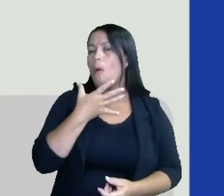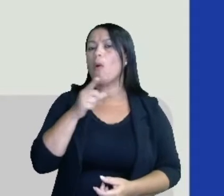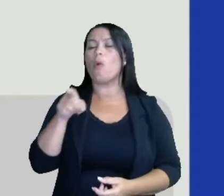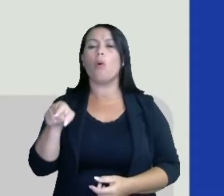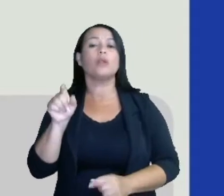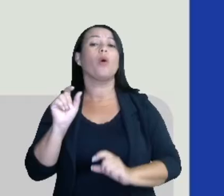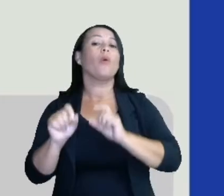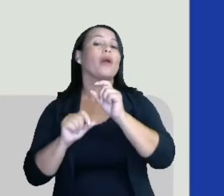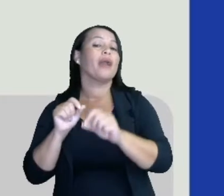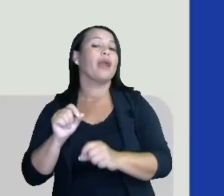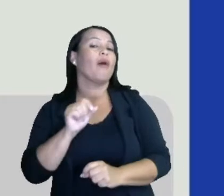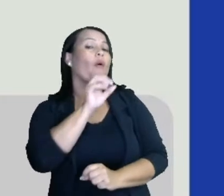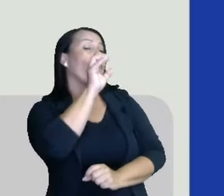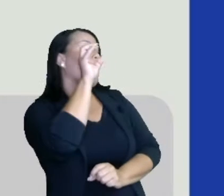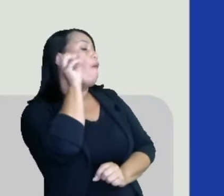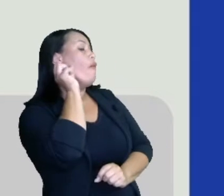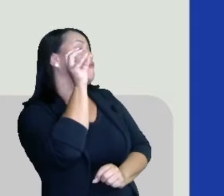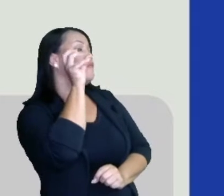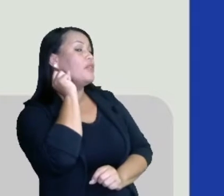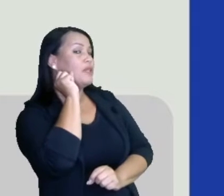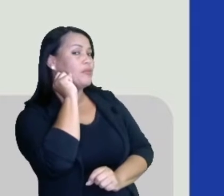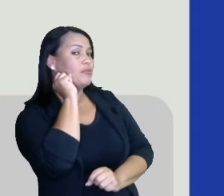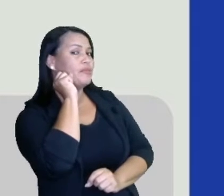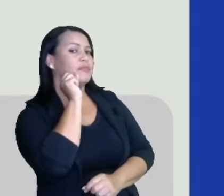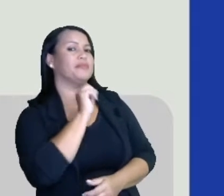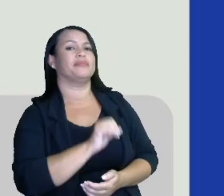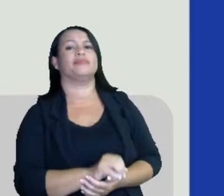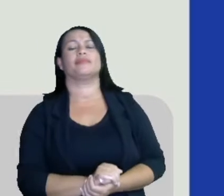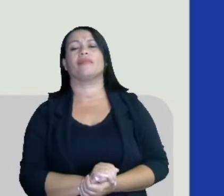outro está, ouvindo.